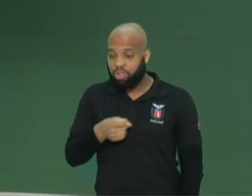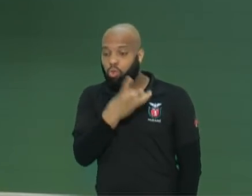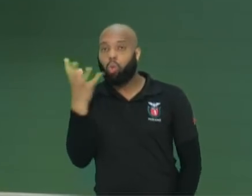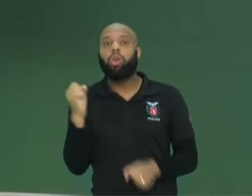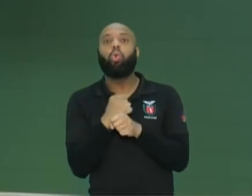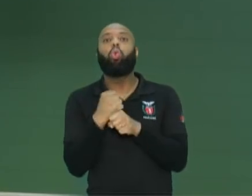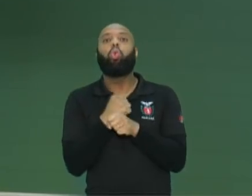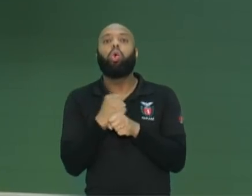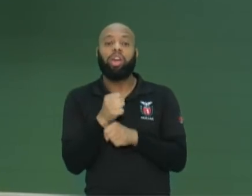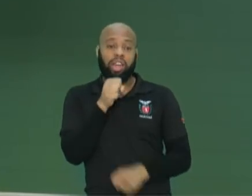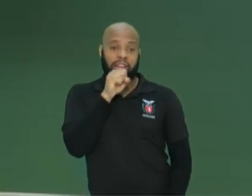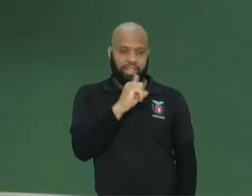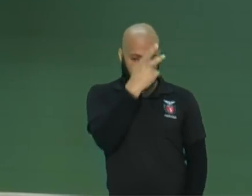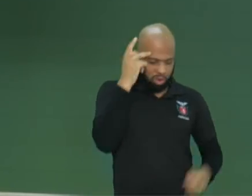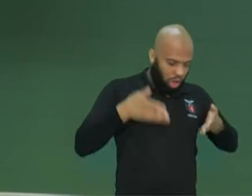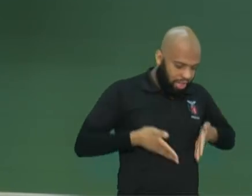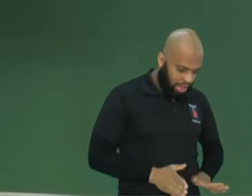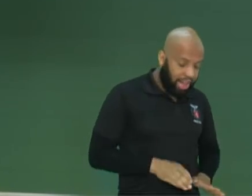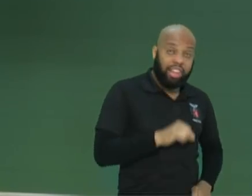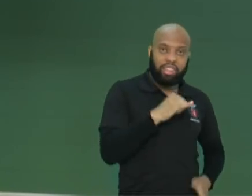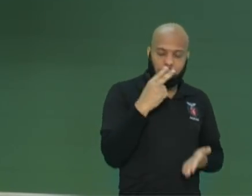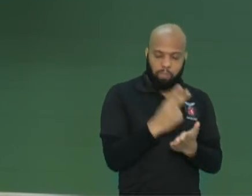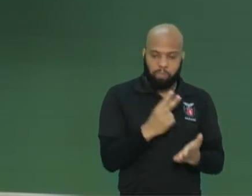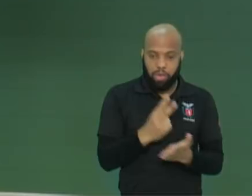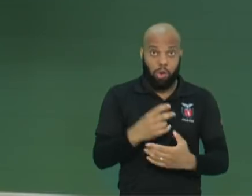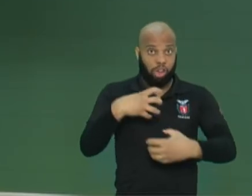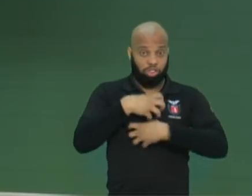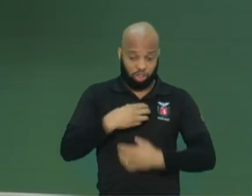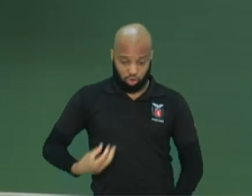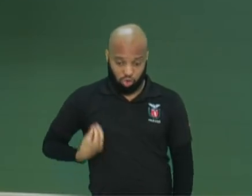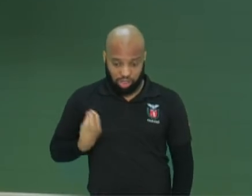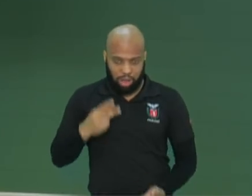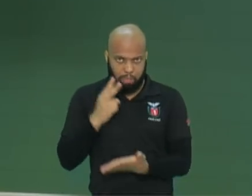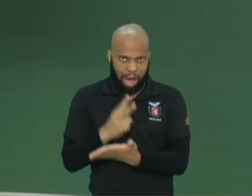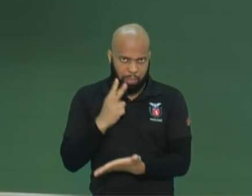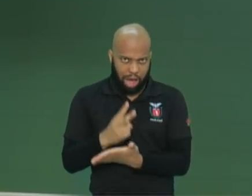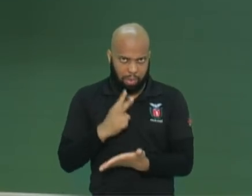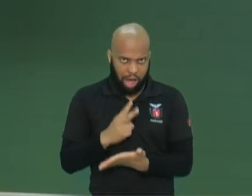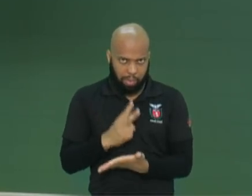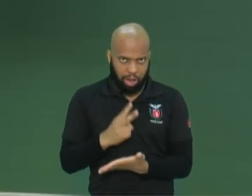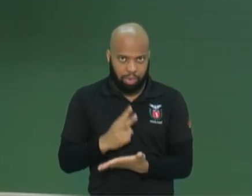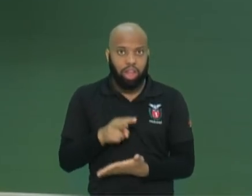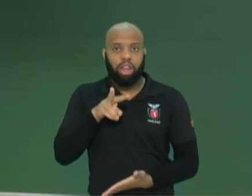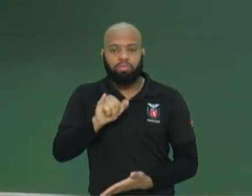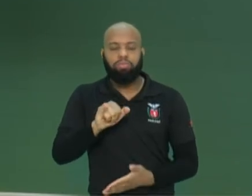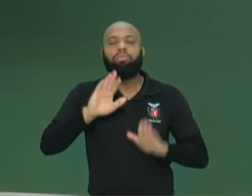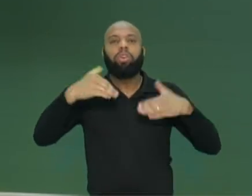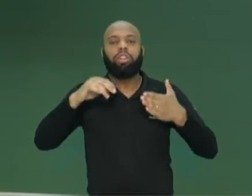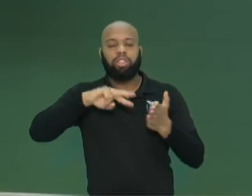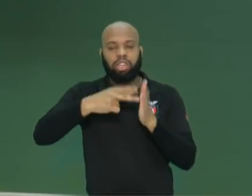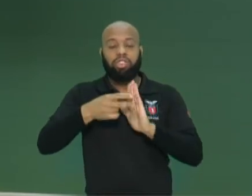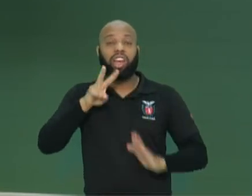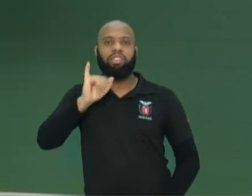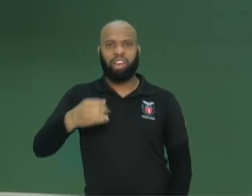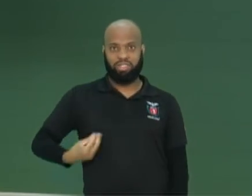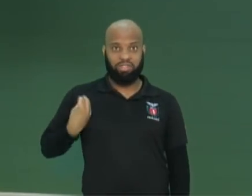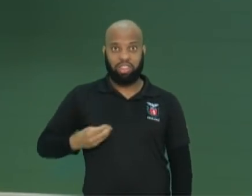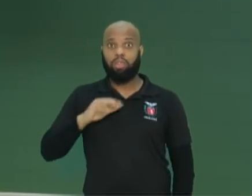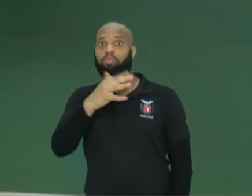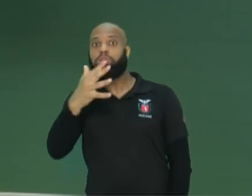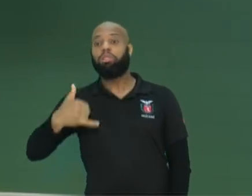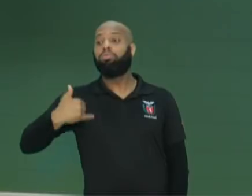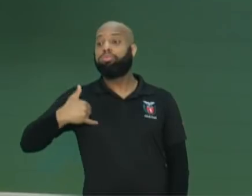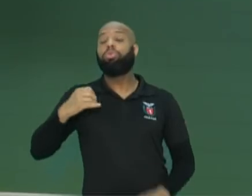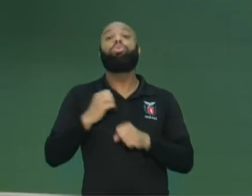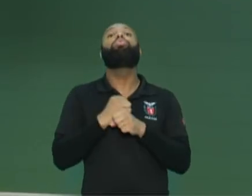nasce, se as mesmas condições forem mantidas, ela vai viver em média